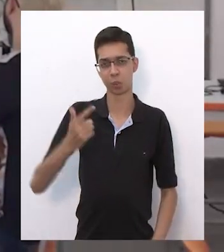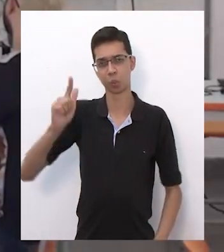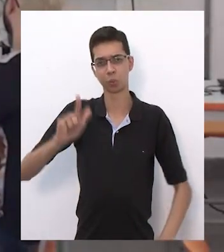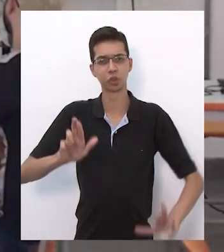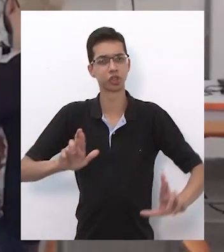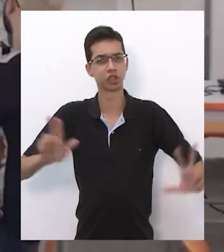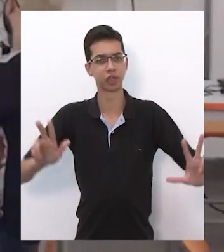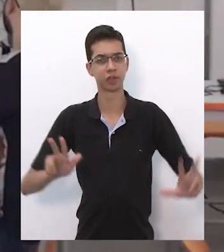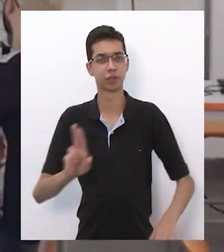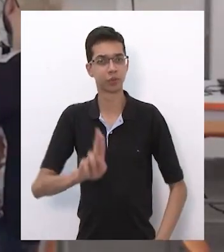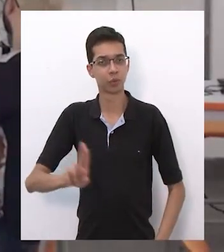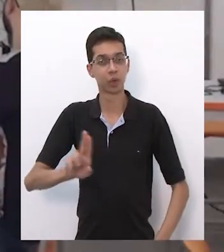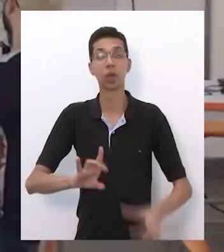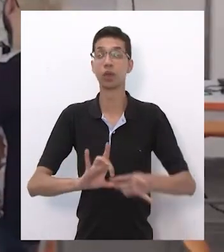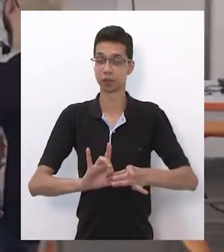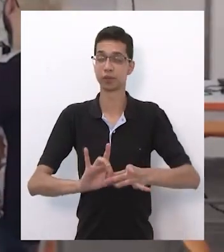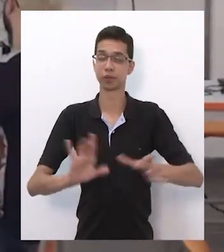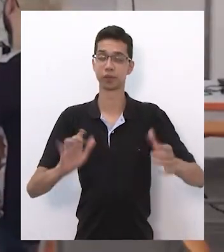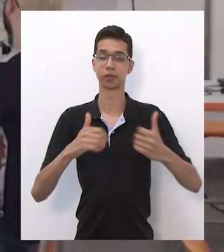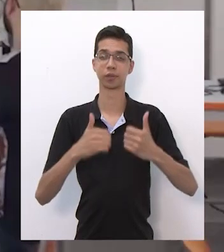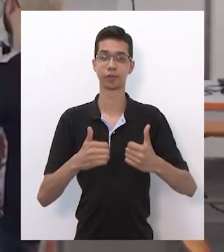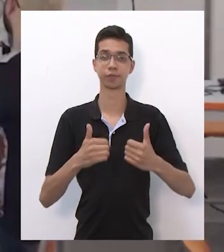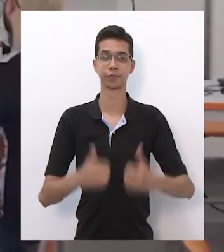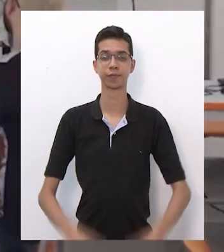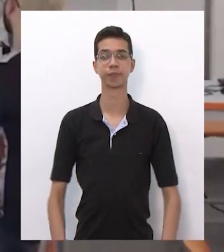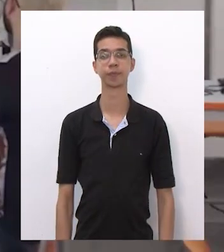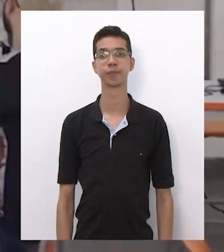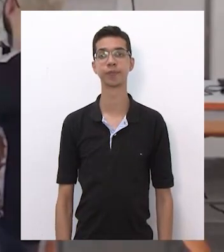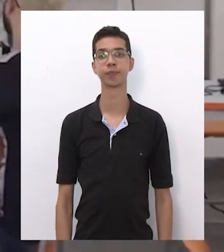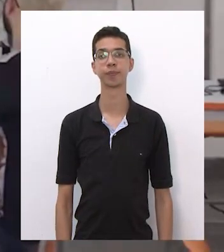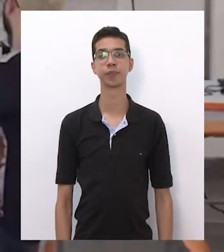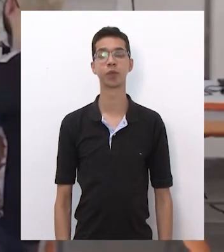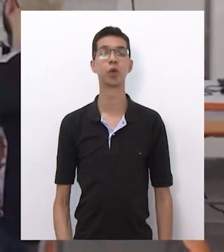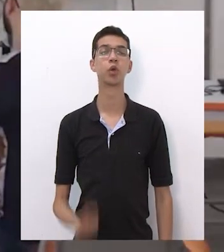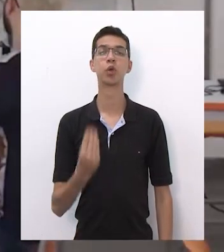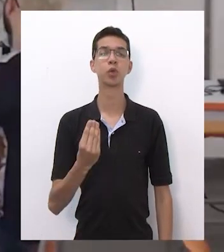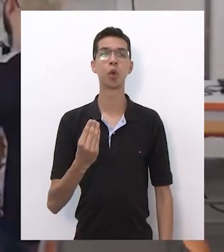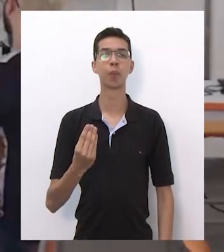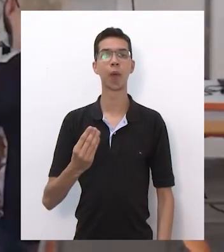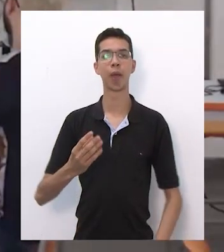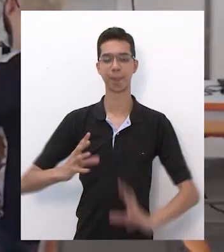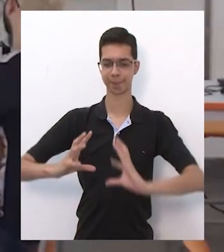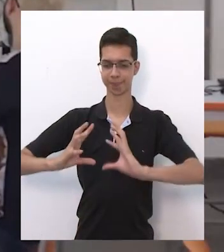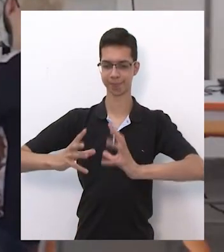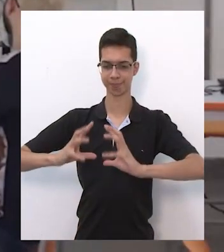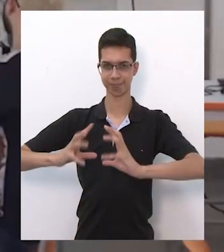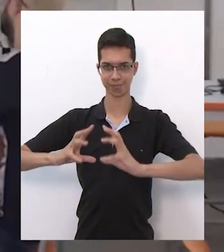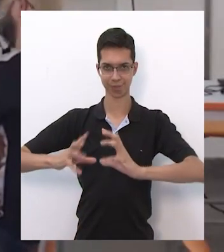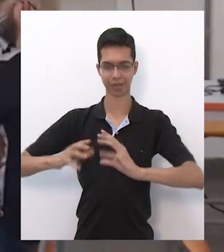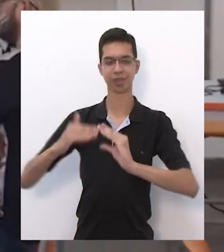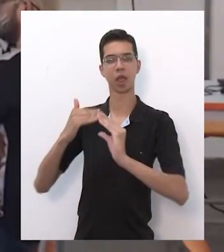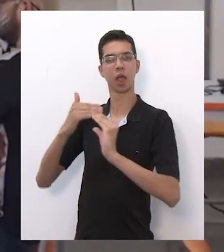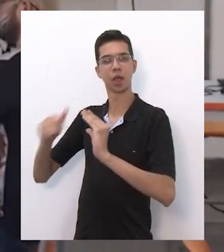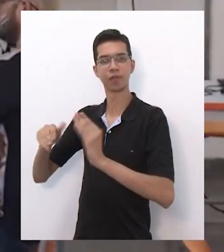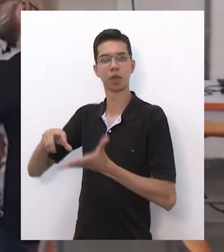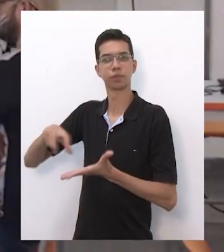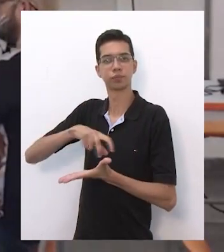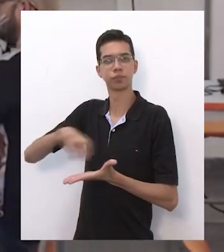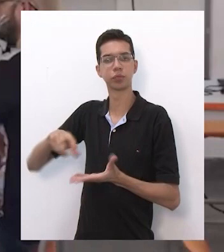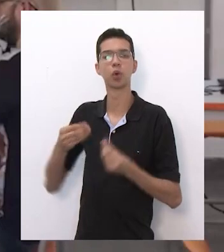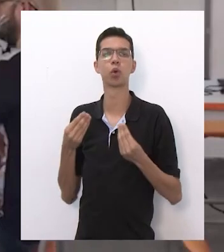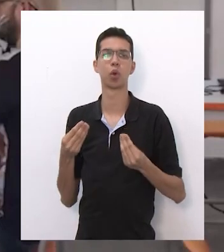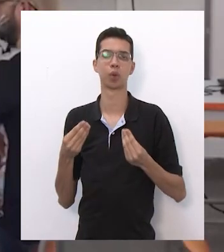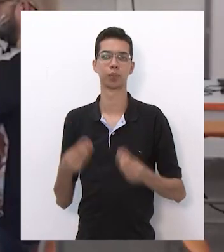vocês podem estar utilizando. Então, como que a gente faz para mandar a peça para a impressora? A gente abre o programa Tinkercad, que depois o professor vai